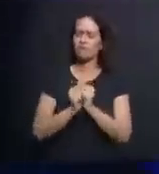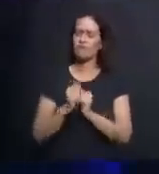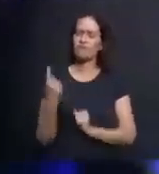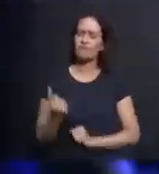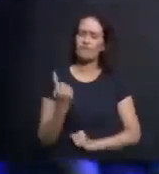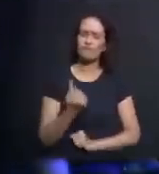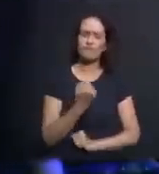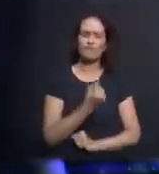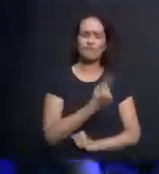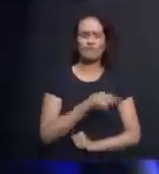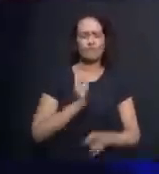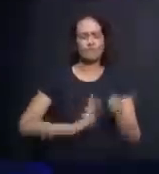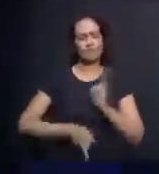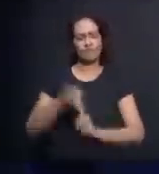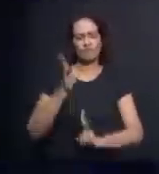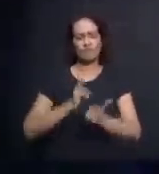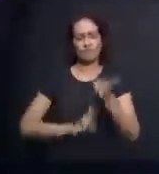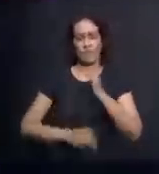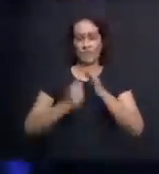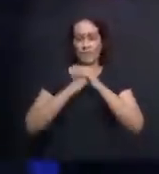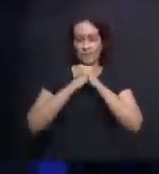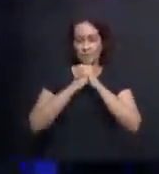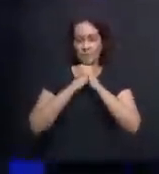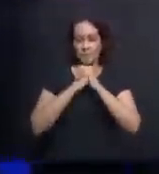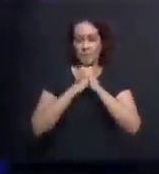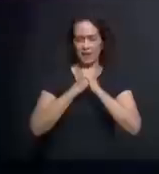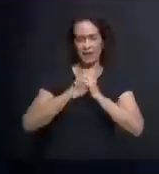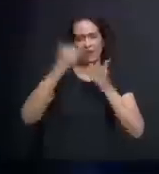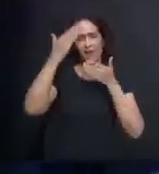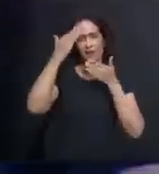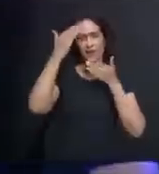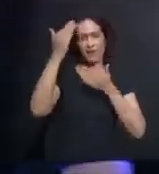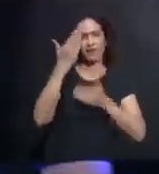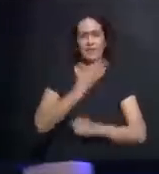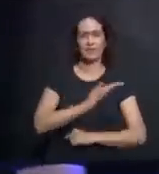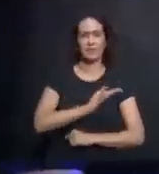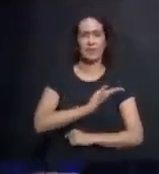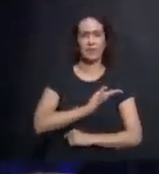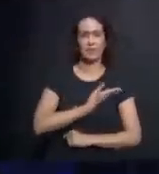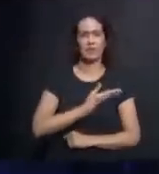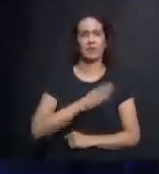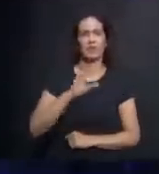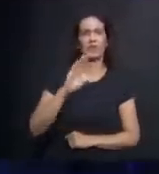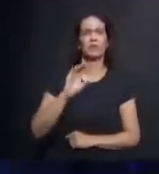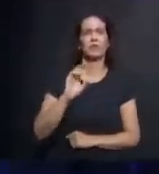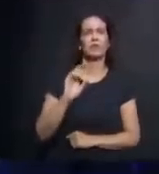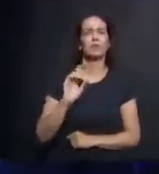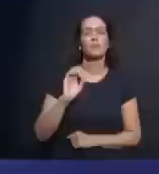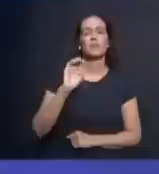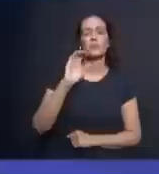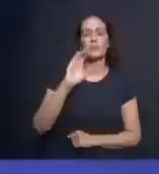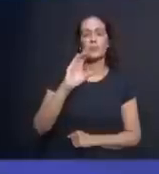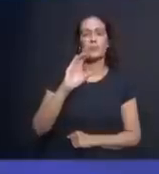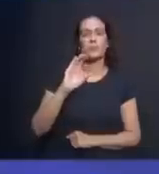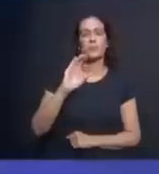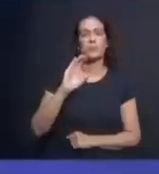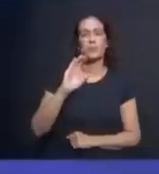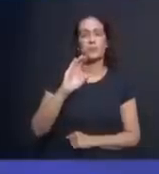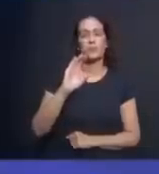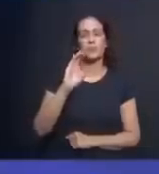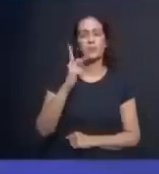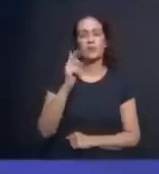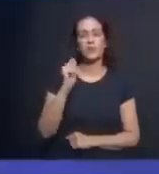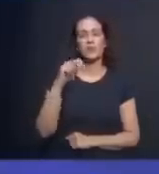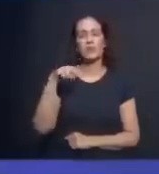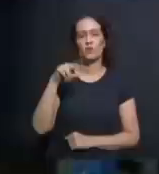aqui hoje e para todos sempre. Amém. Eu agradeço muito meu amigo Xande. Pastor Xande é líder dos jovens